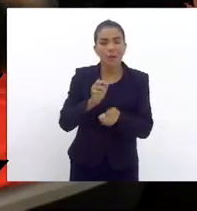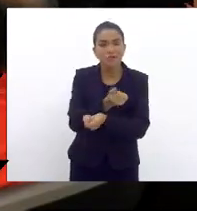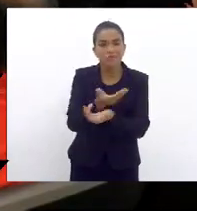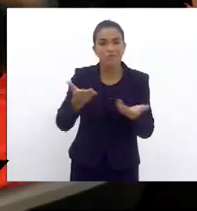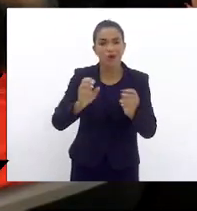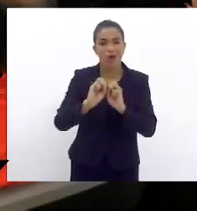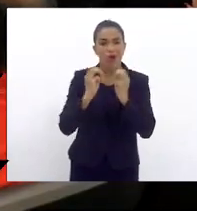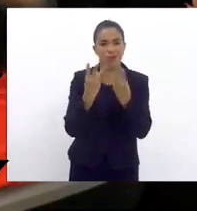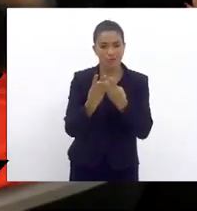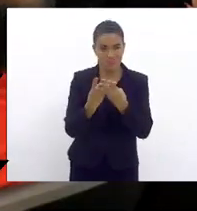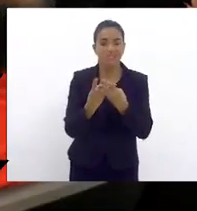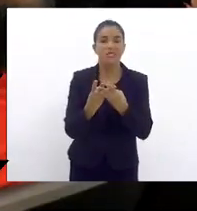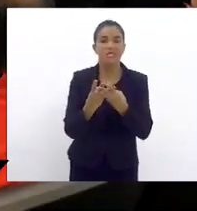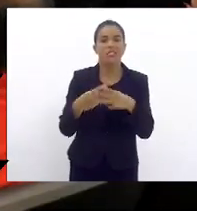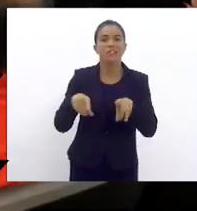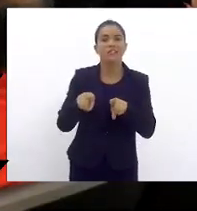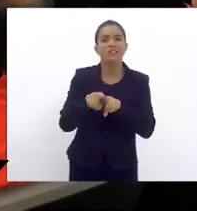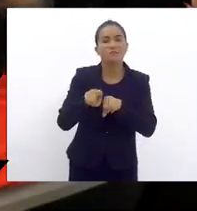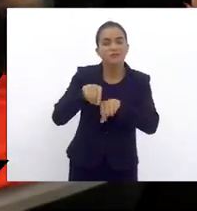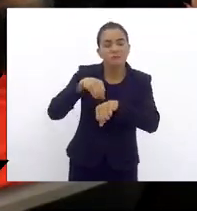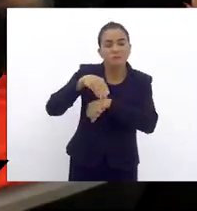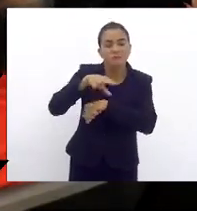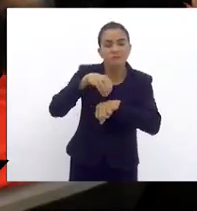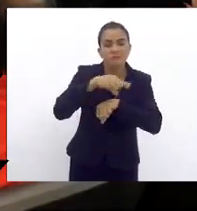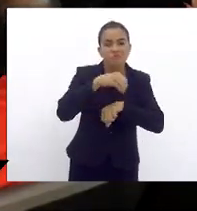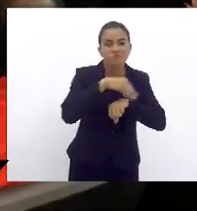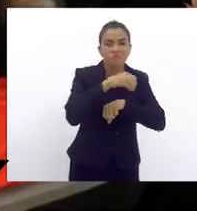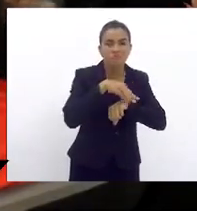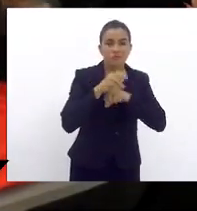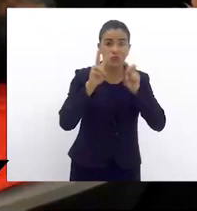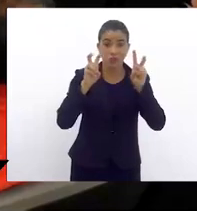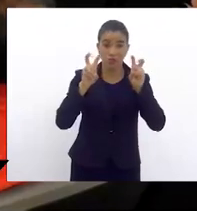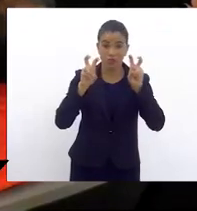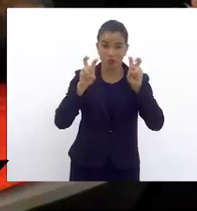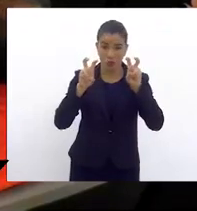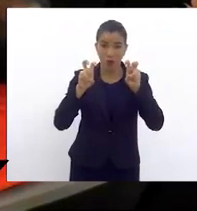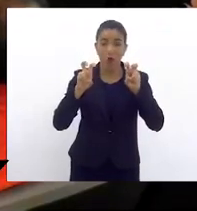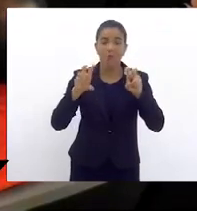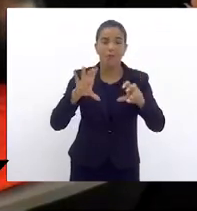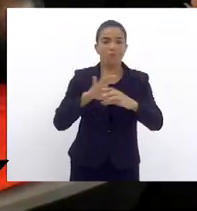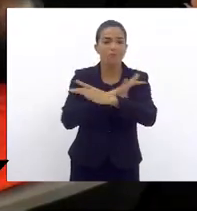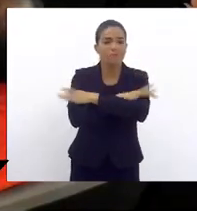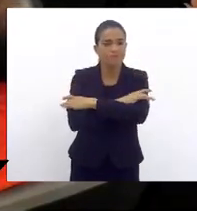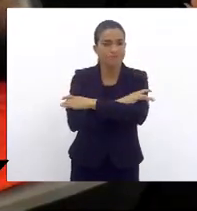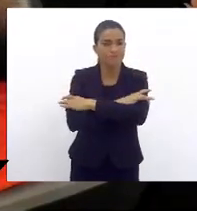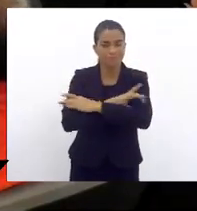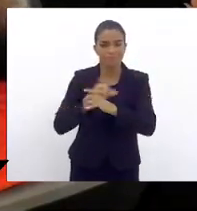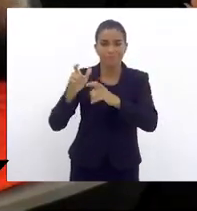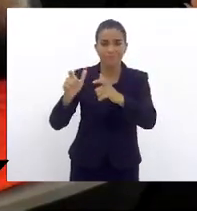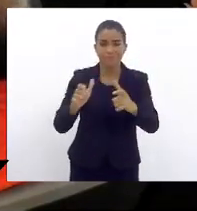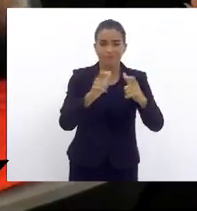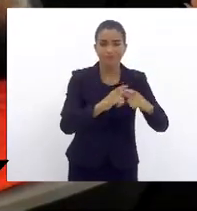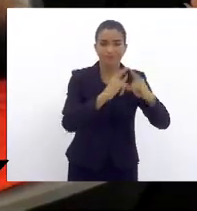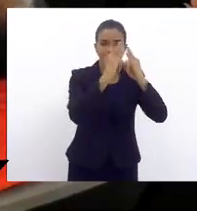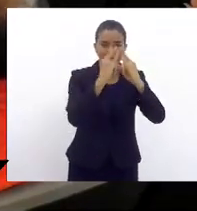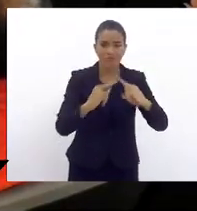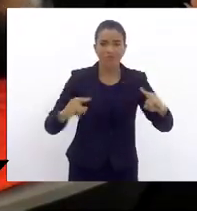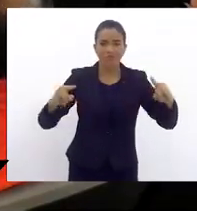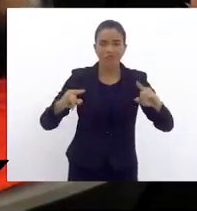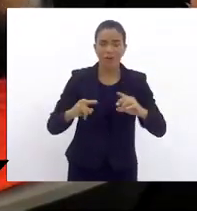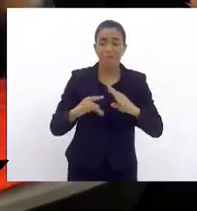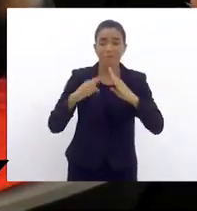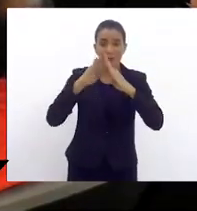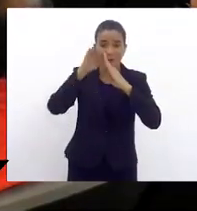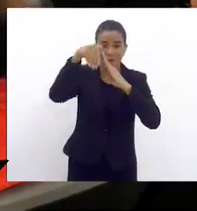regularização formalização dos terreiros lá na Defensoria mas que de fato tinha um outro compromisso também